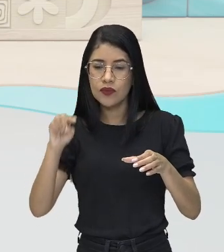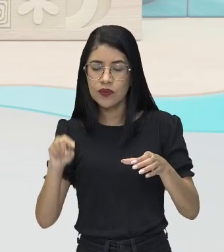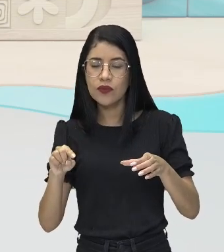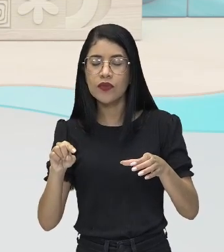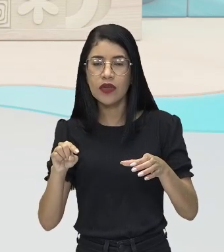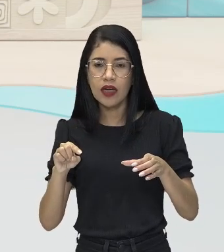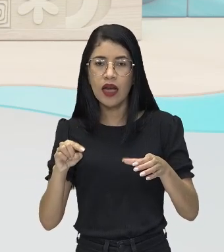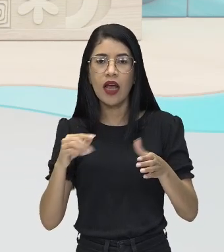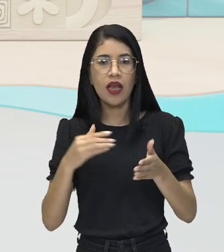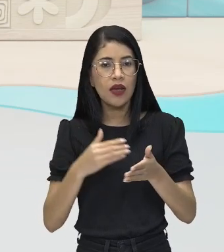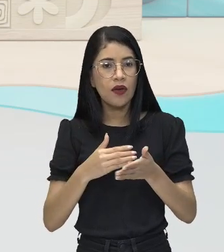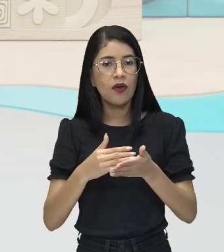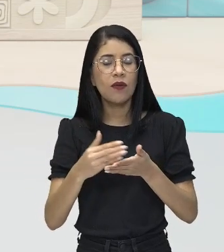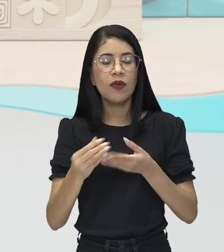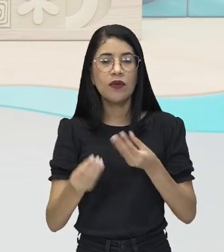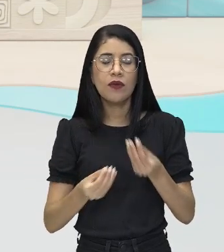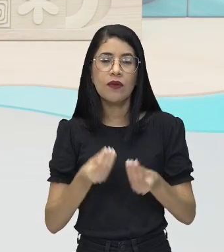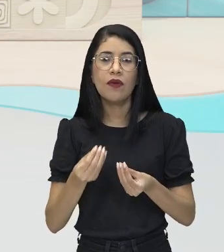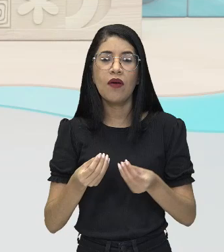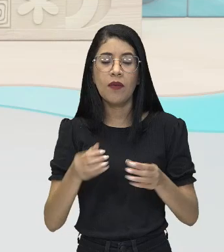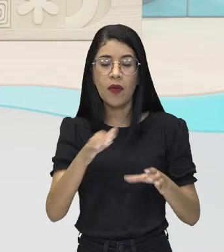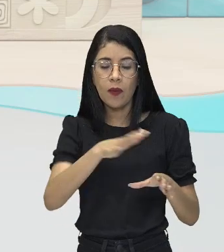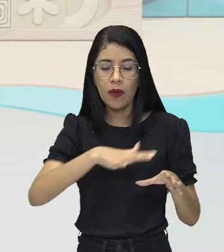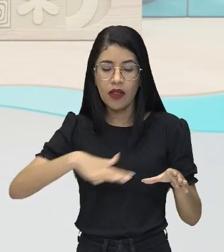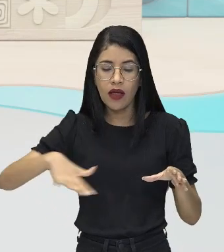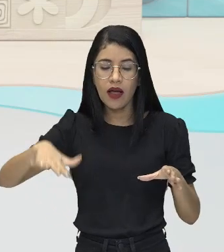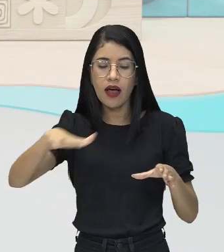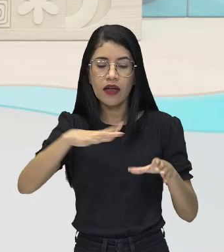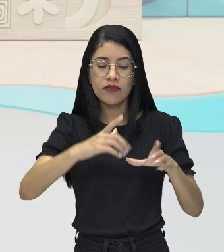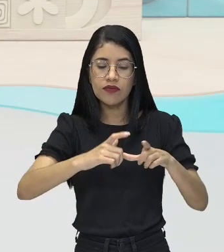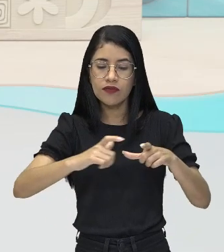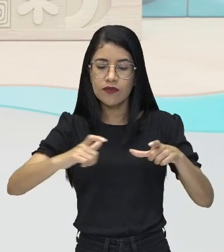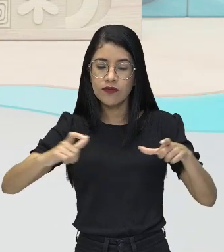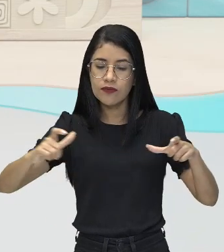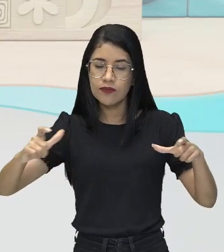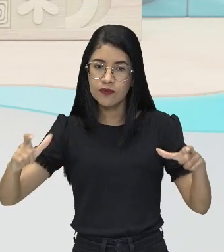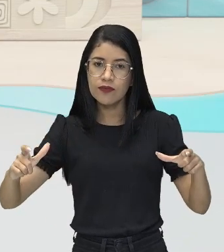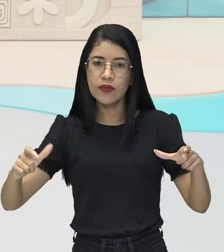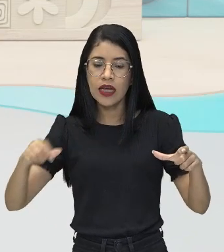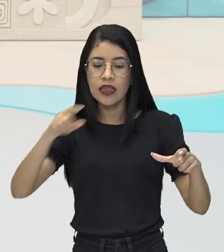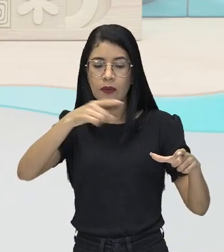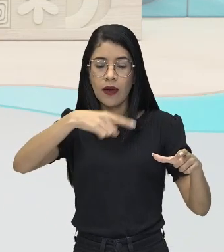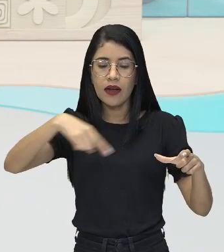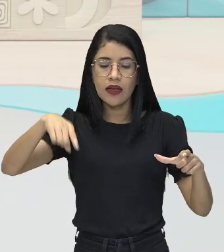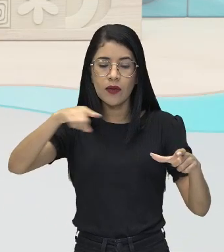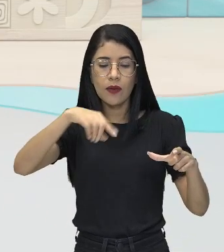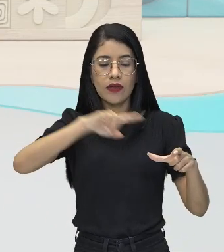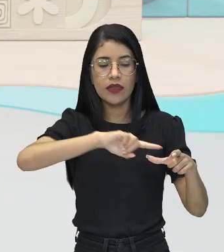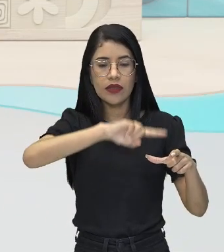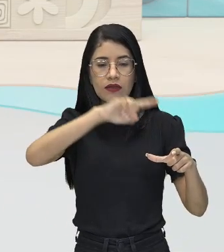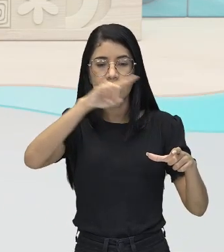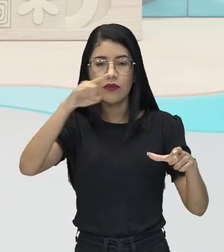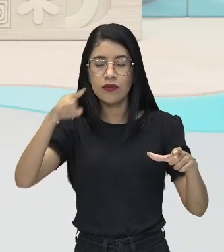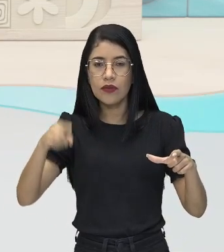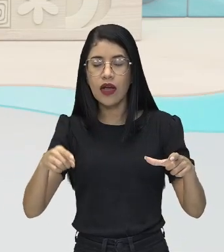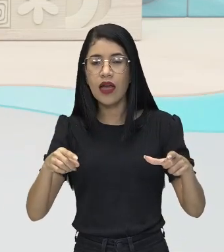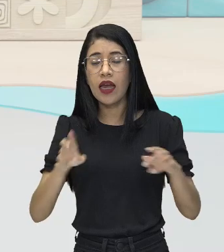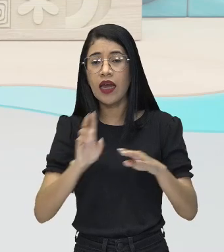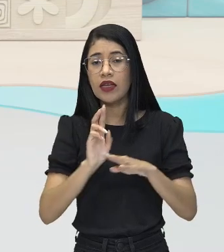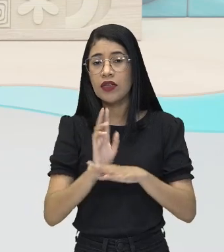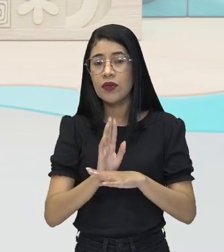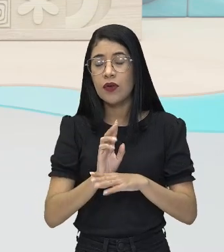um maior espaço no interior da onde os seus templos, onde eles guardavam as imagens dos seus